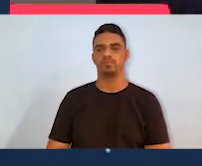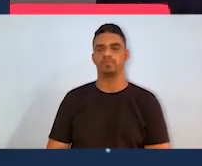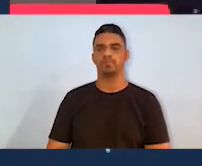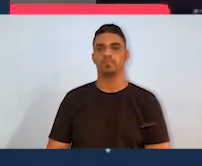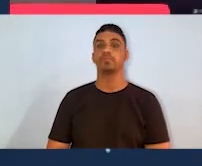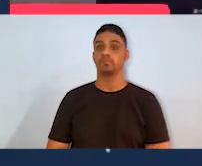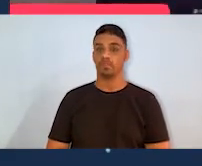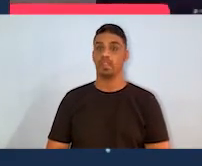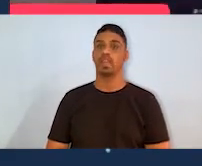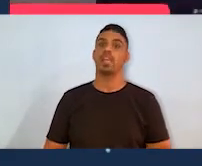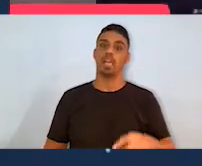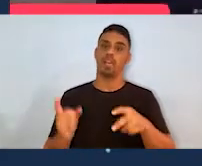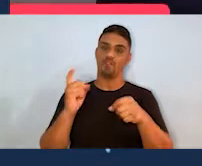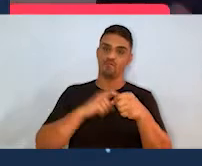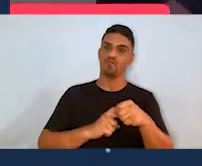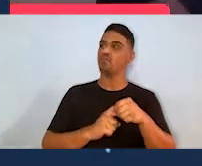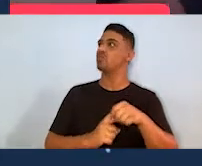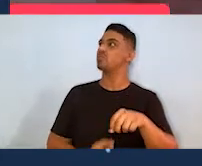Opa, o Vitor voltou.